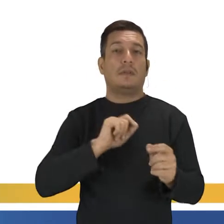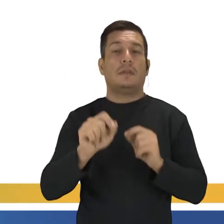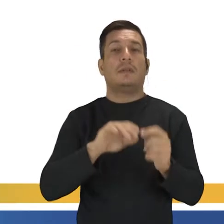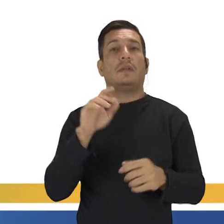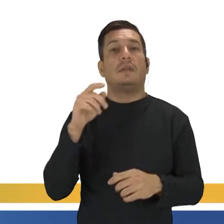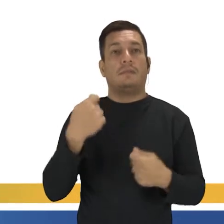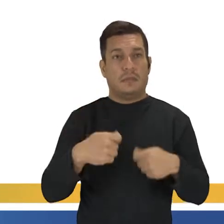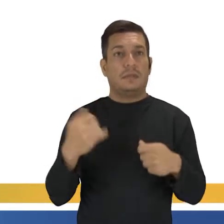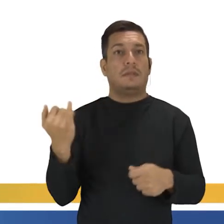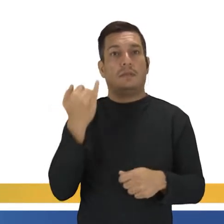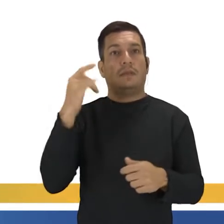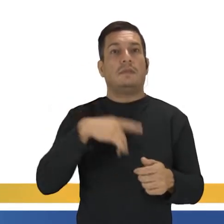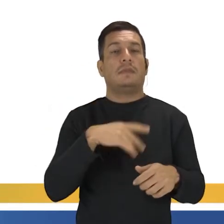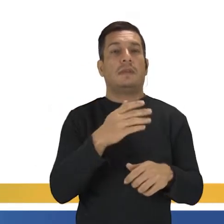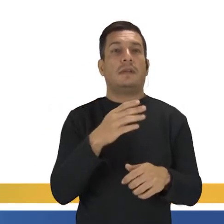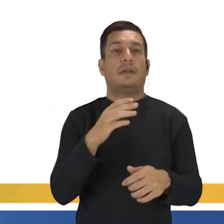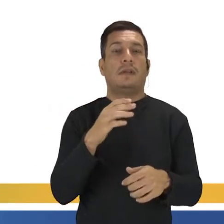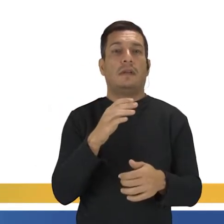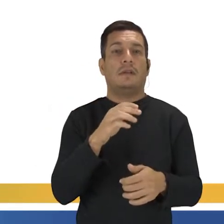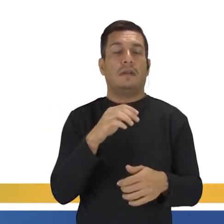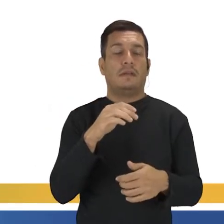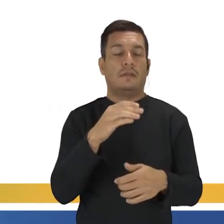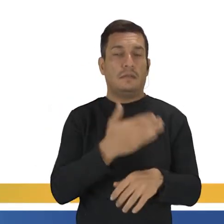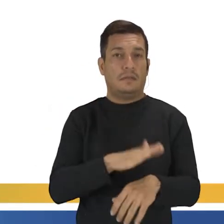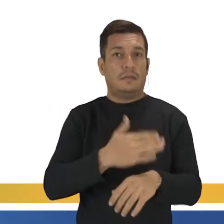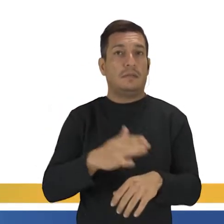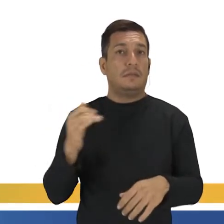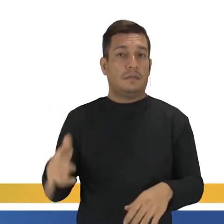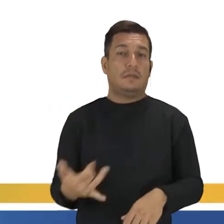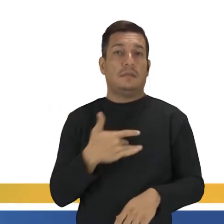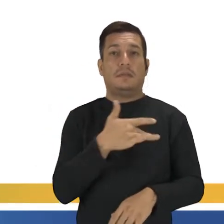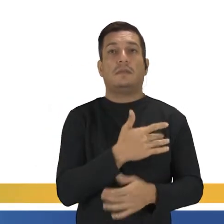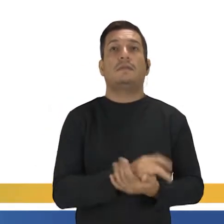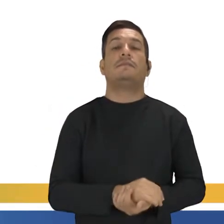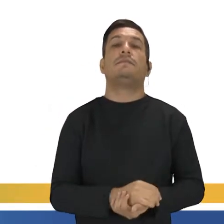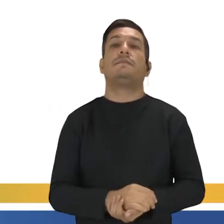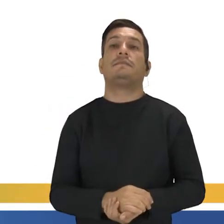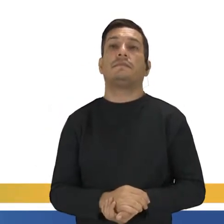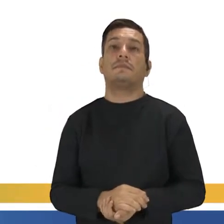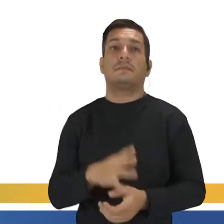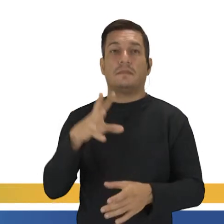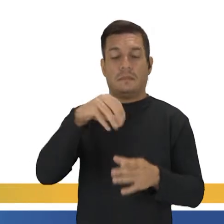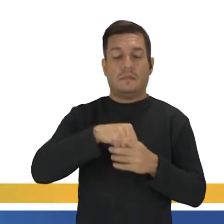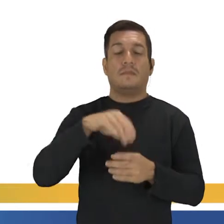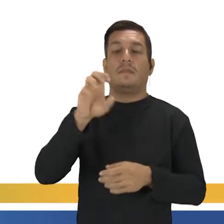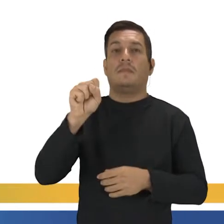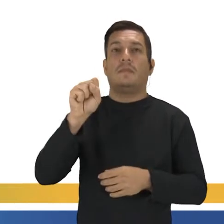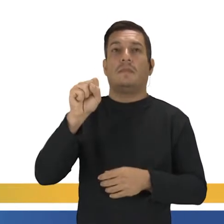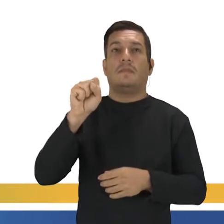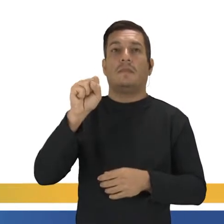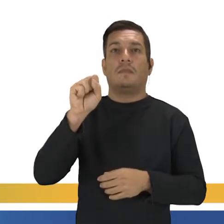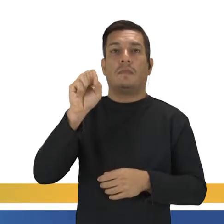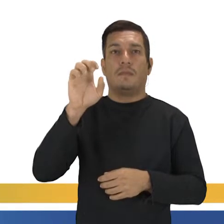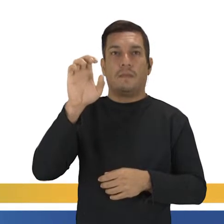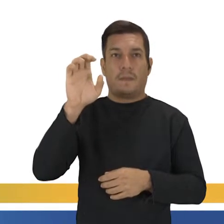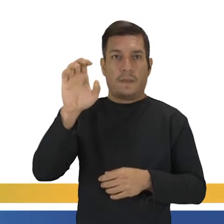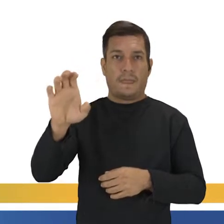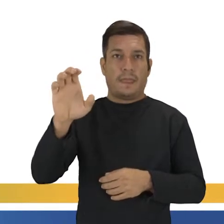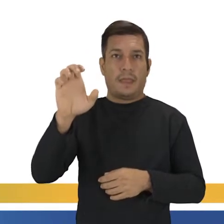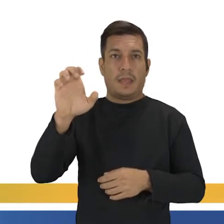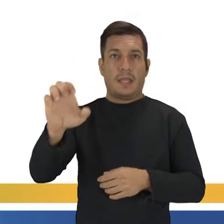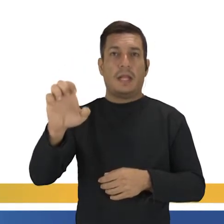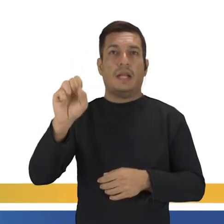corpo, diante de algum estresse, tem capacidade de evoluir e superar o estímulo. Graças a essa adaptação que é possível o aumento das